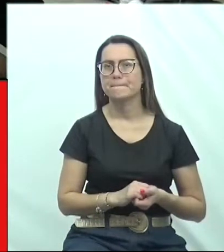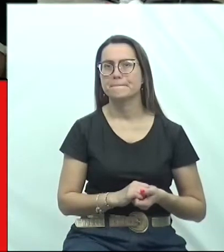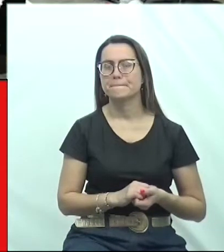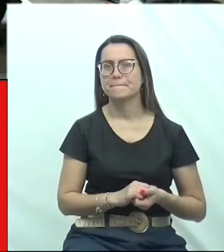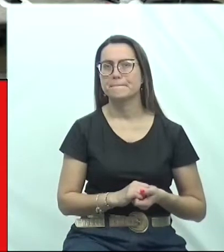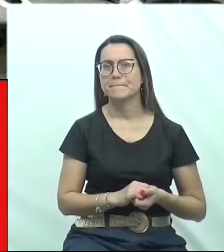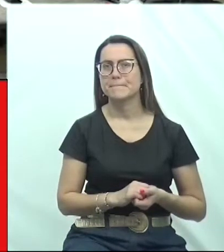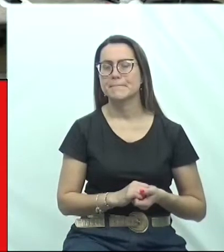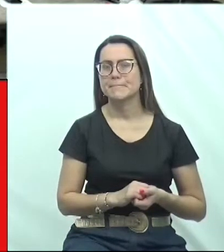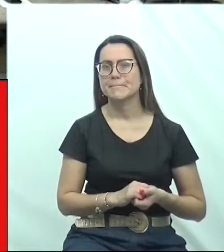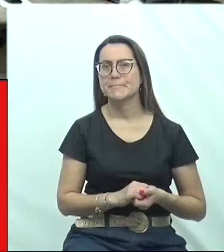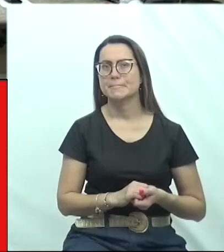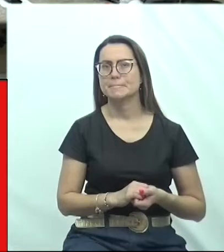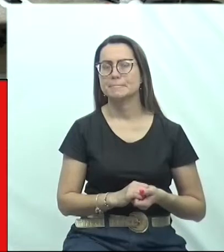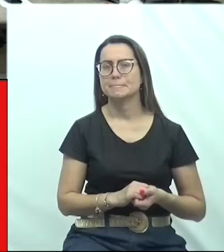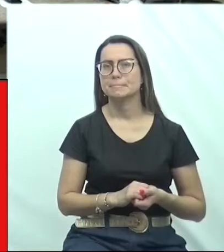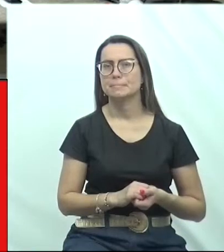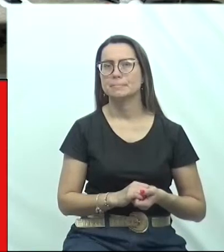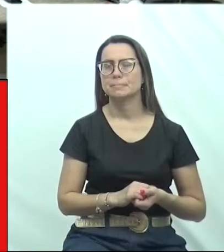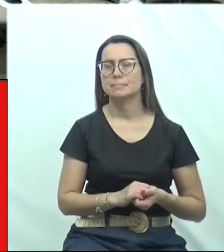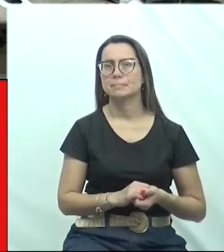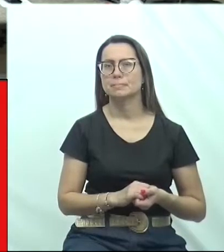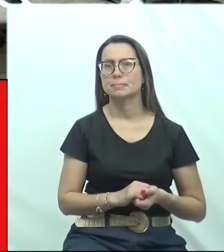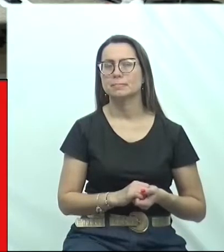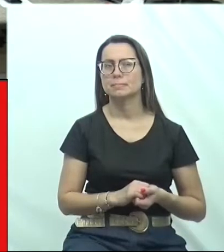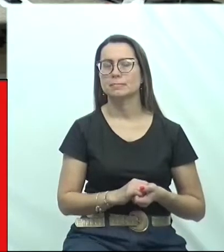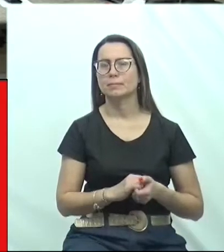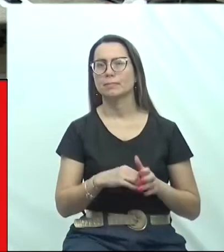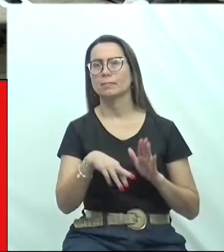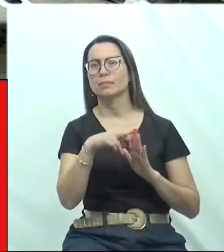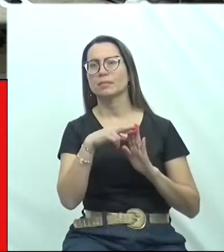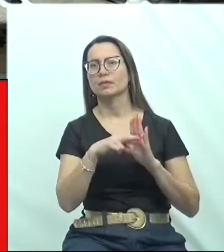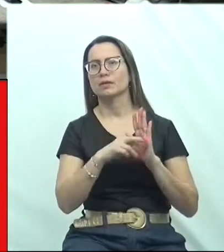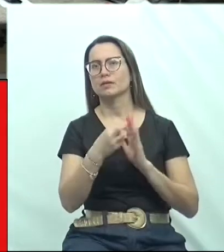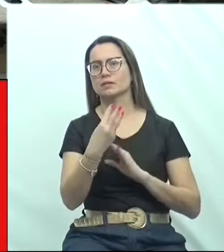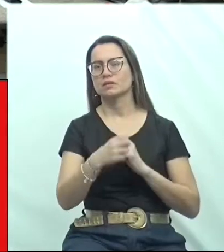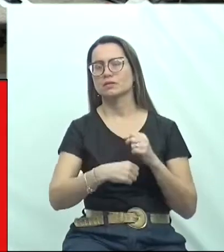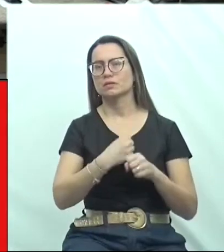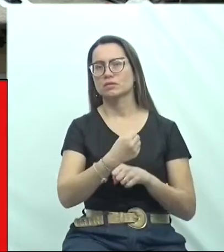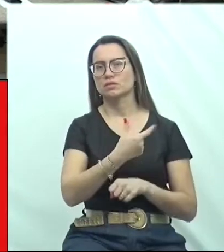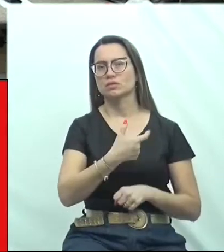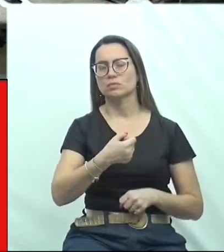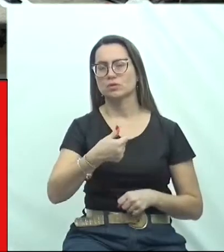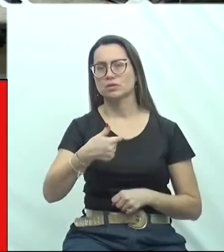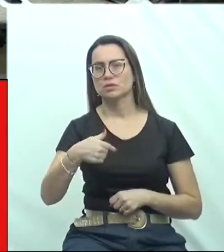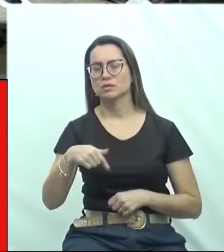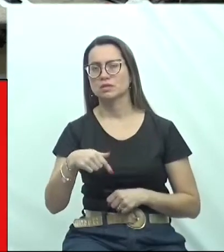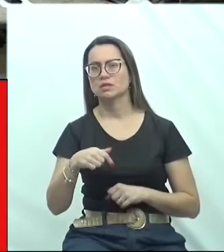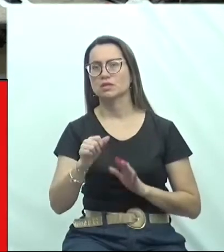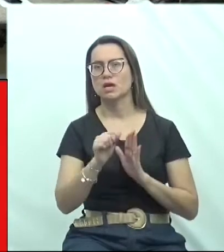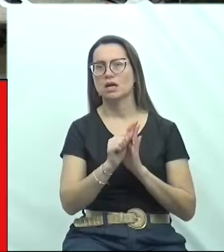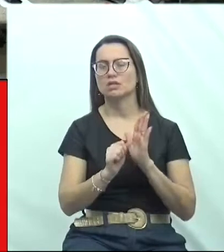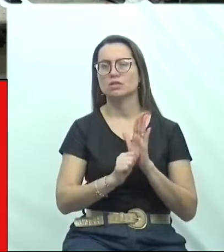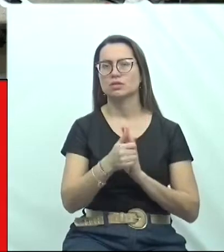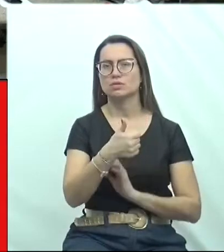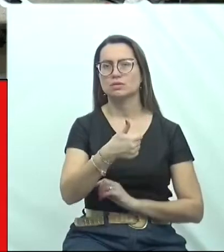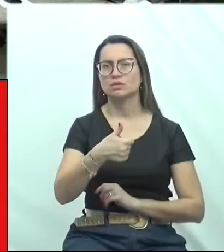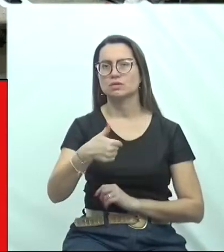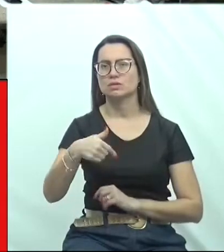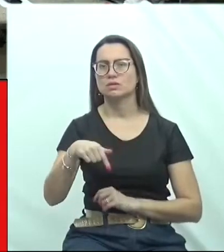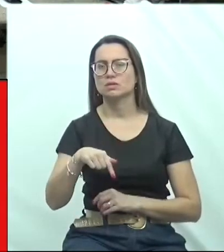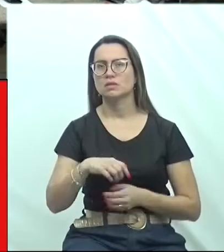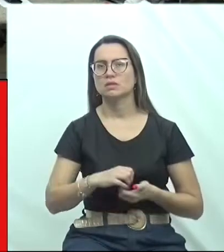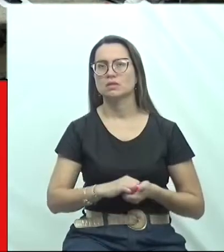Resolução 3/2017 da Agência Reguladora Cisansul. Artigo 117. A minha